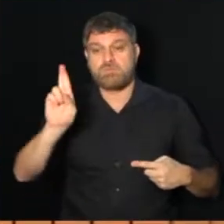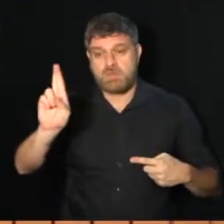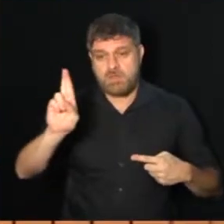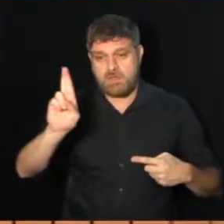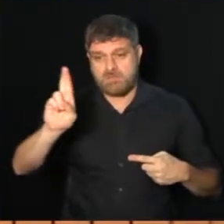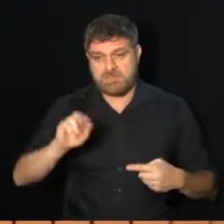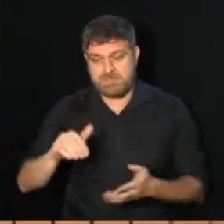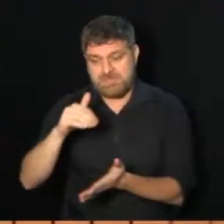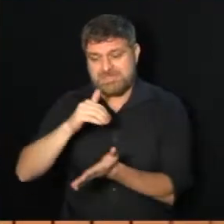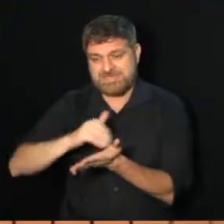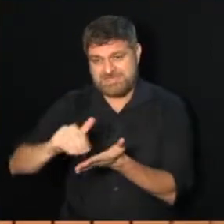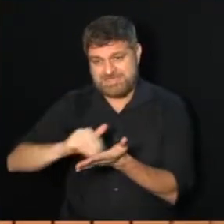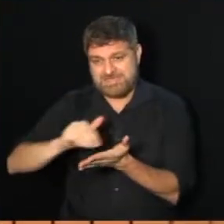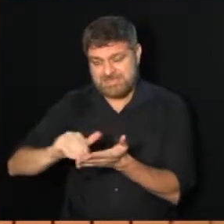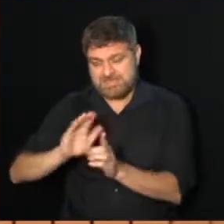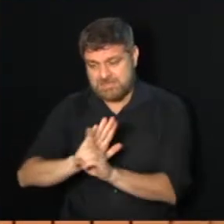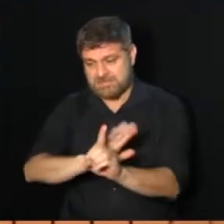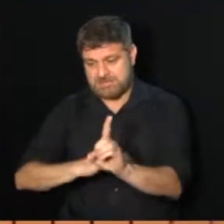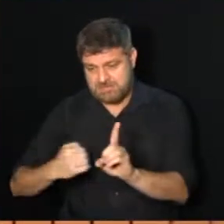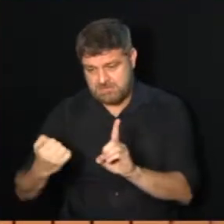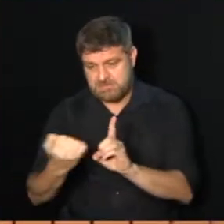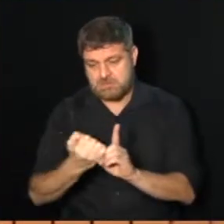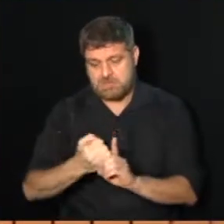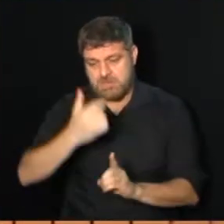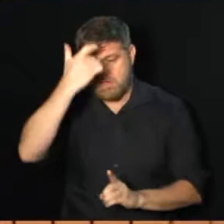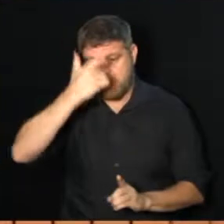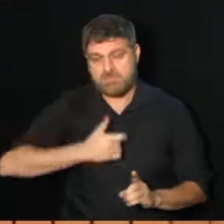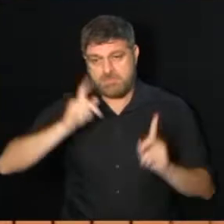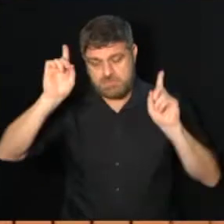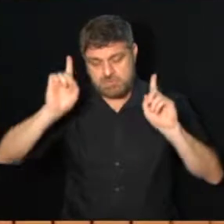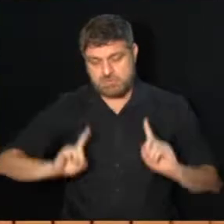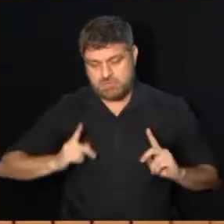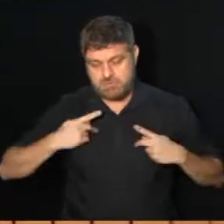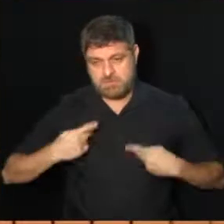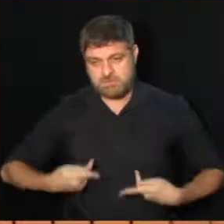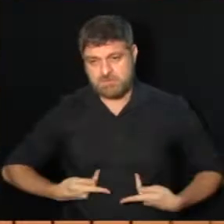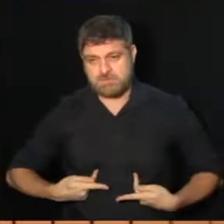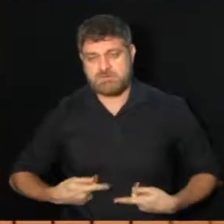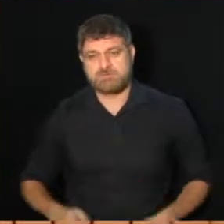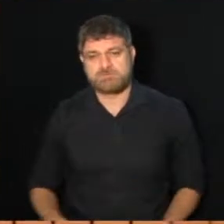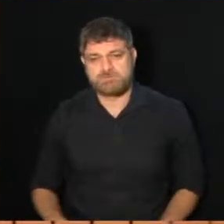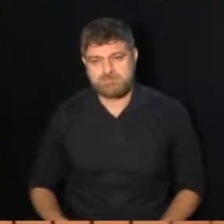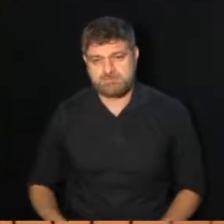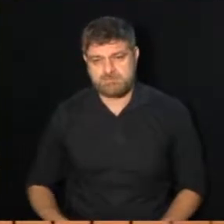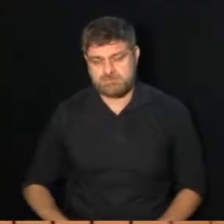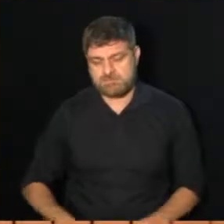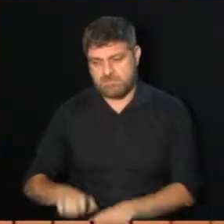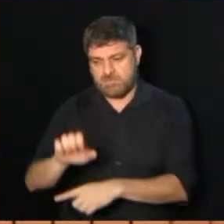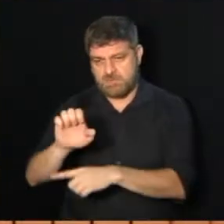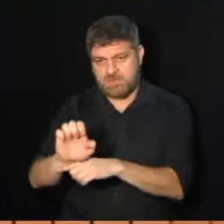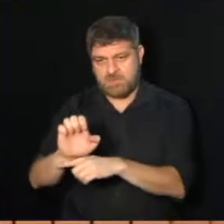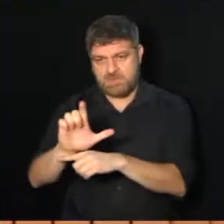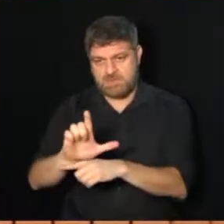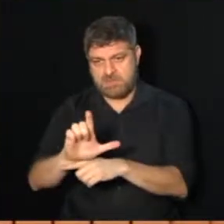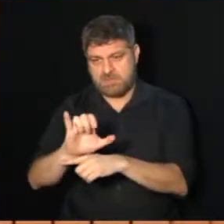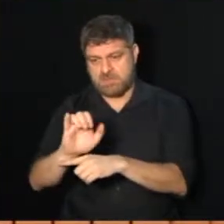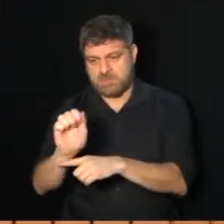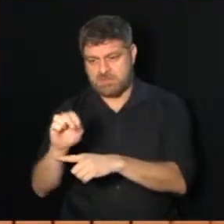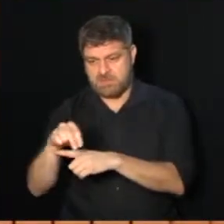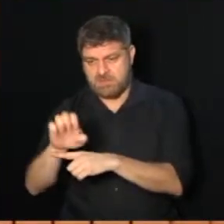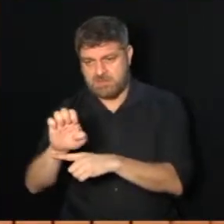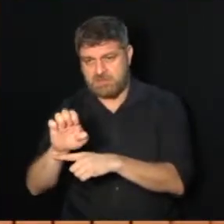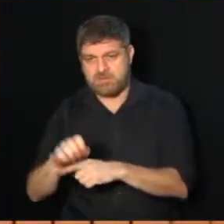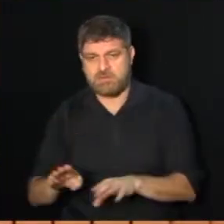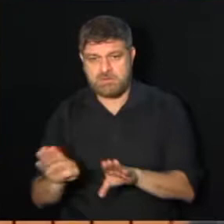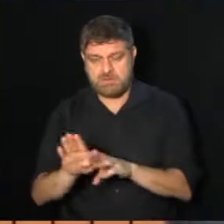representando a secretária municipal de Assistência Social e Pessoa com Deficiência e Direitos Humanos, a senhora Eliane Jocelaine Pereira, como